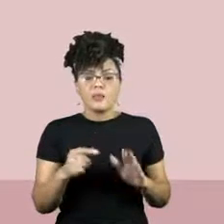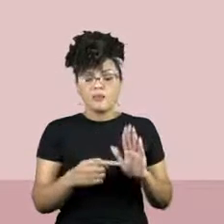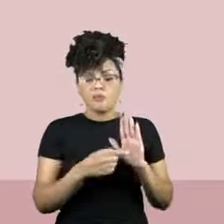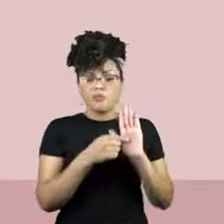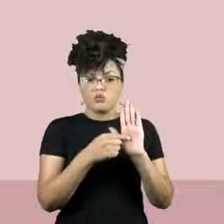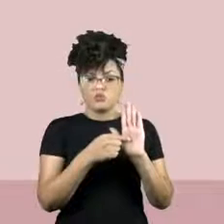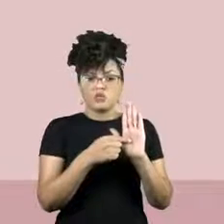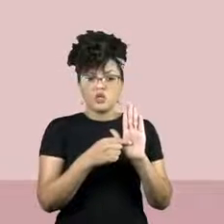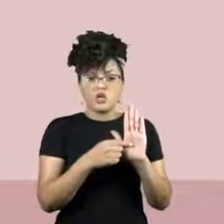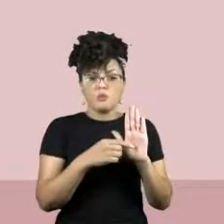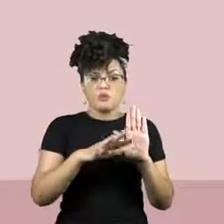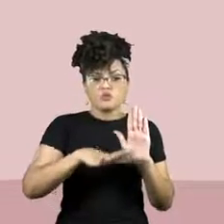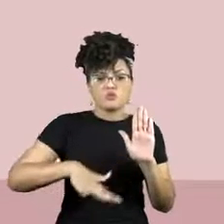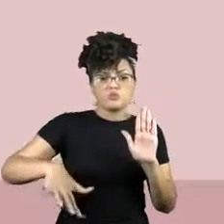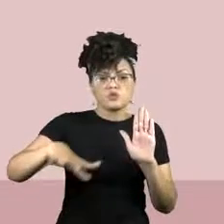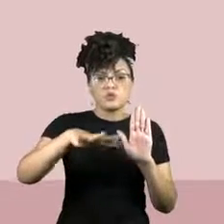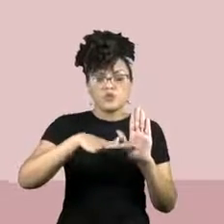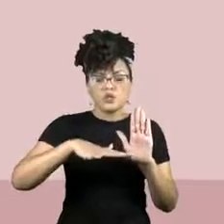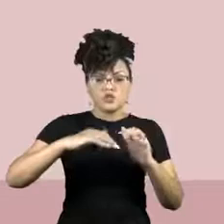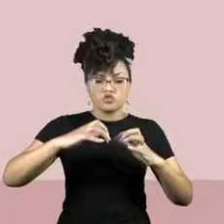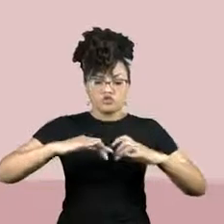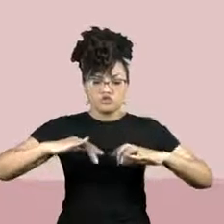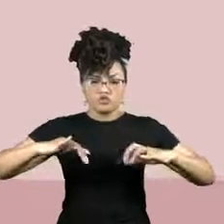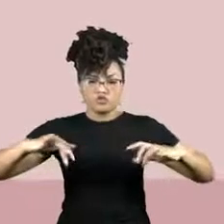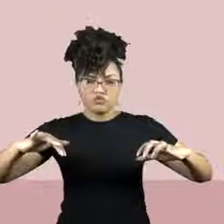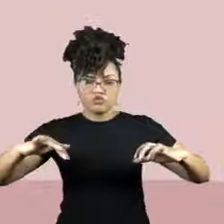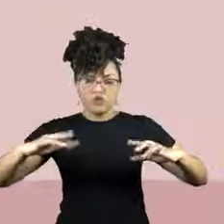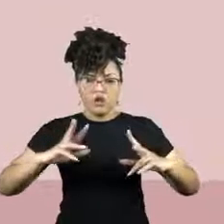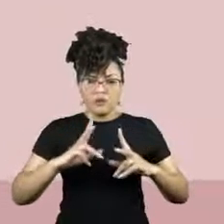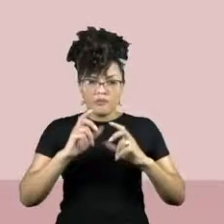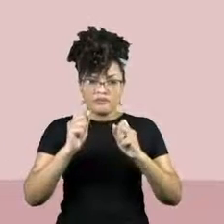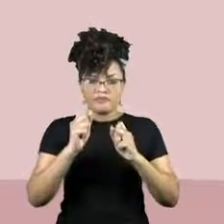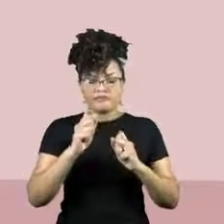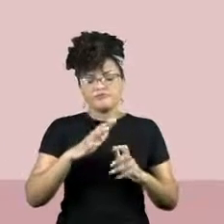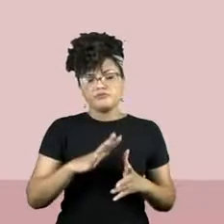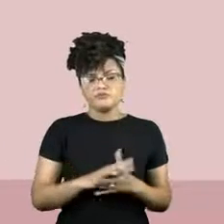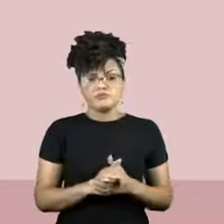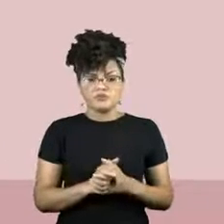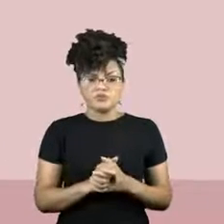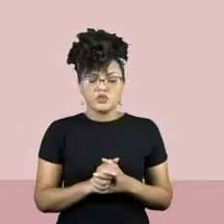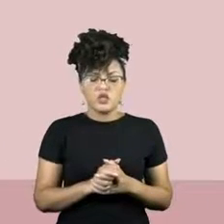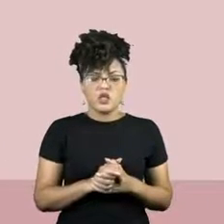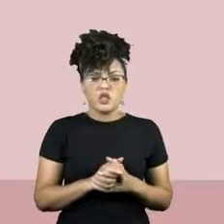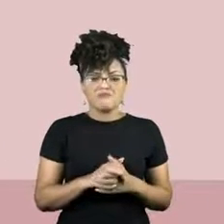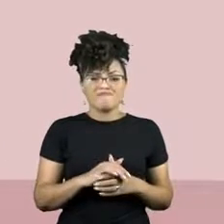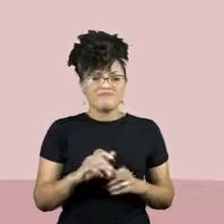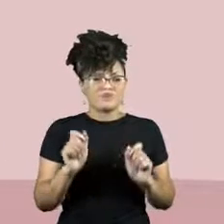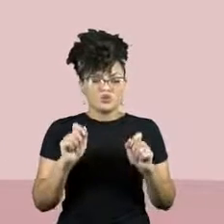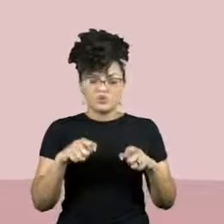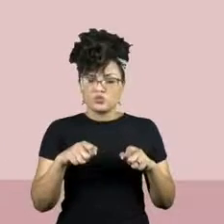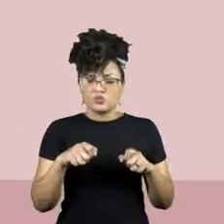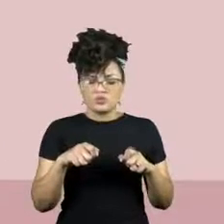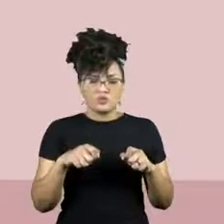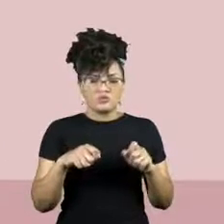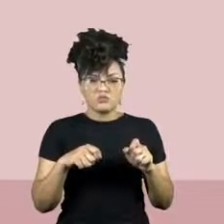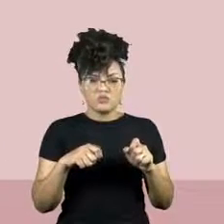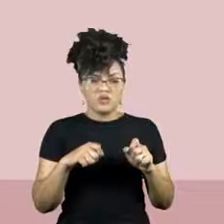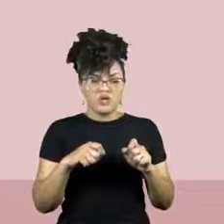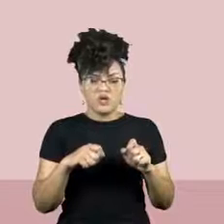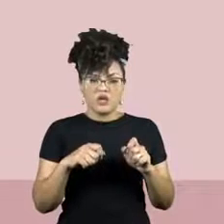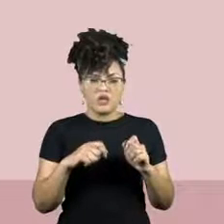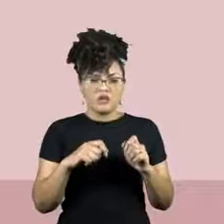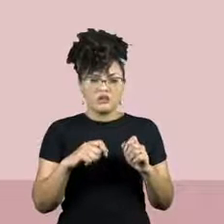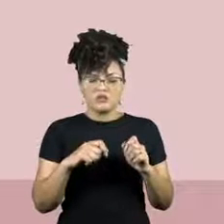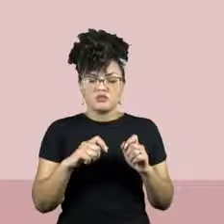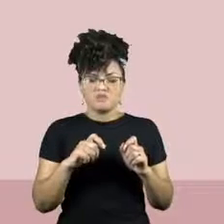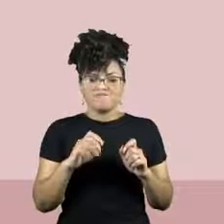otimizada. Talvez aqui seria um vídeo, não sei se ele vai rodar, tá? Eu acho que não está rodando aparentemente, deve ter sido algum problema no